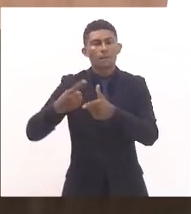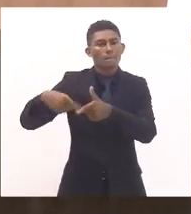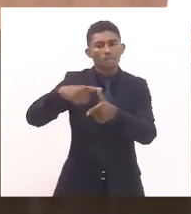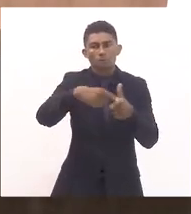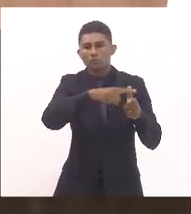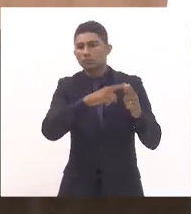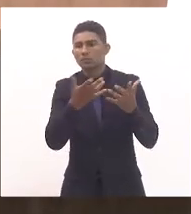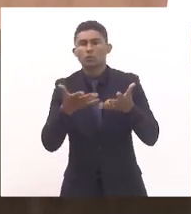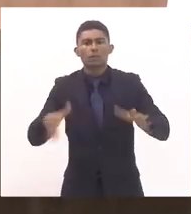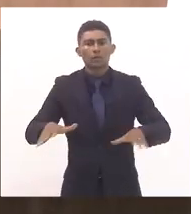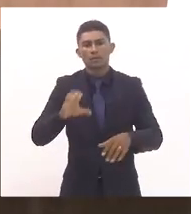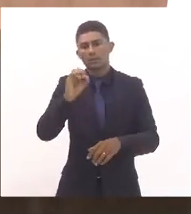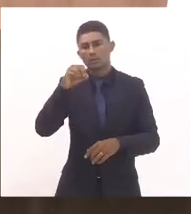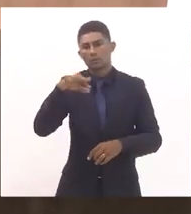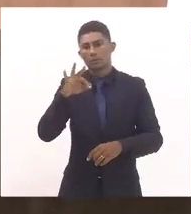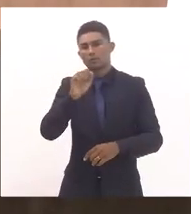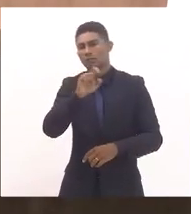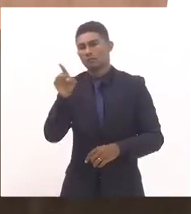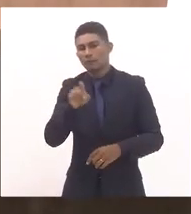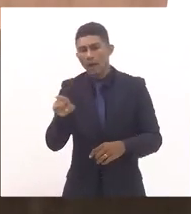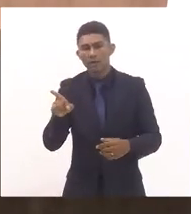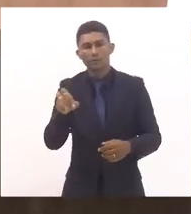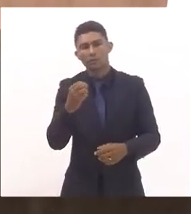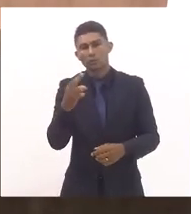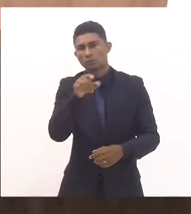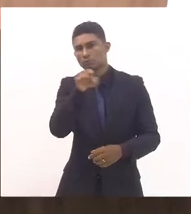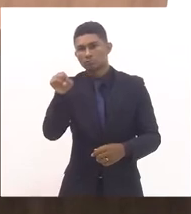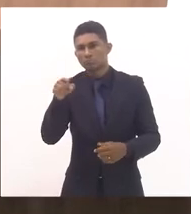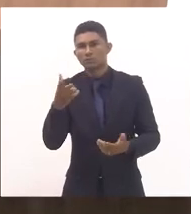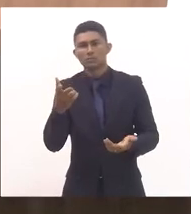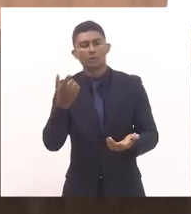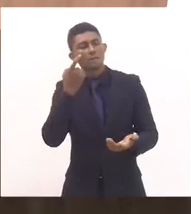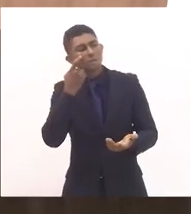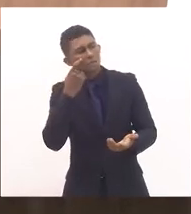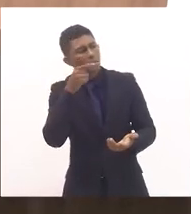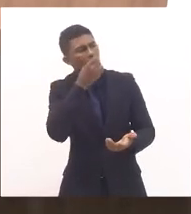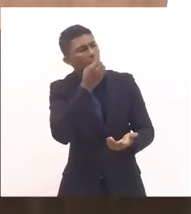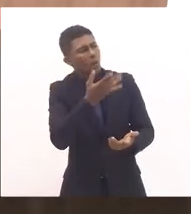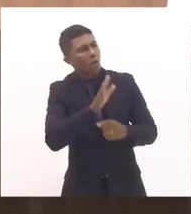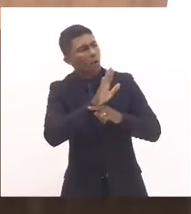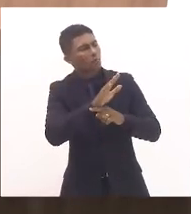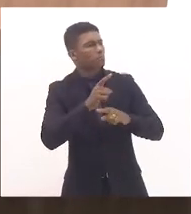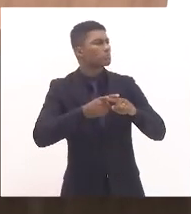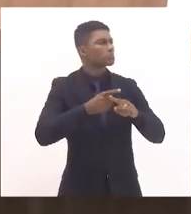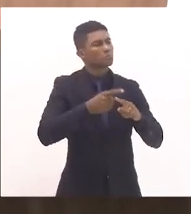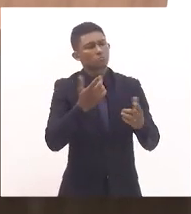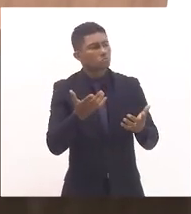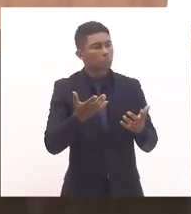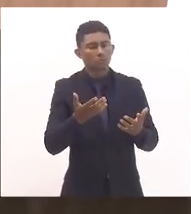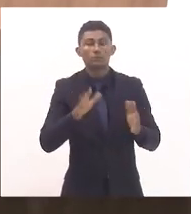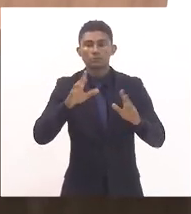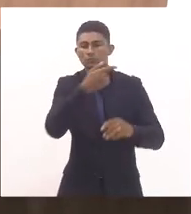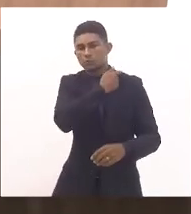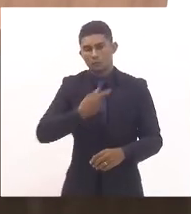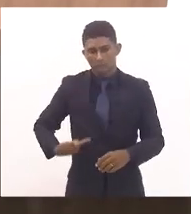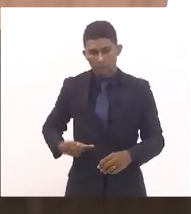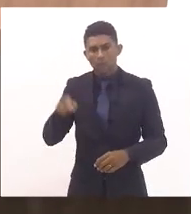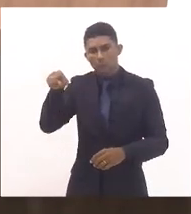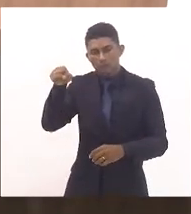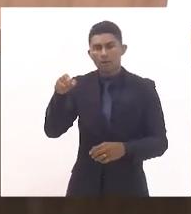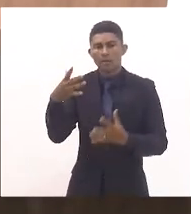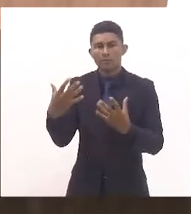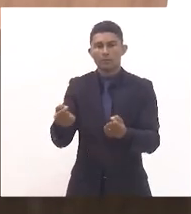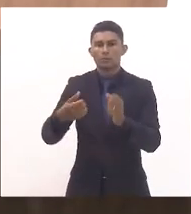do Confaes ou então um questionamento do tamanho do benefício, o governo se propôs a trazer uma